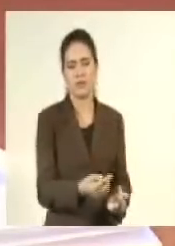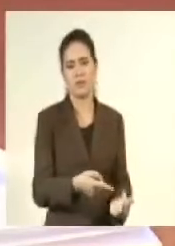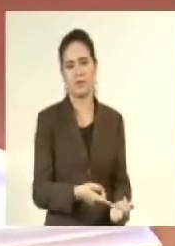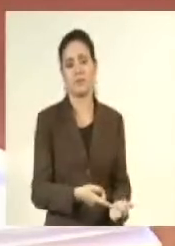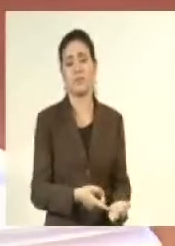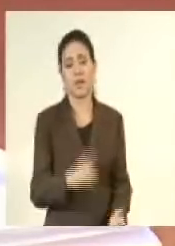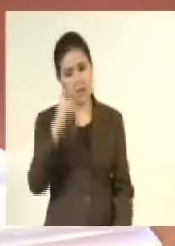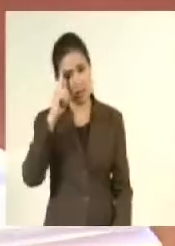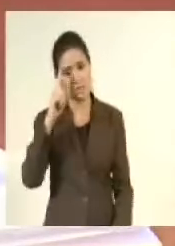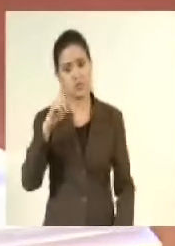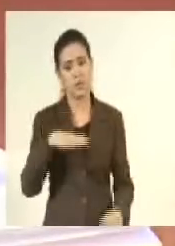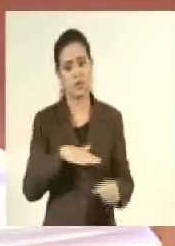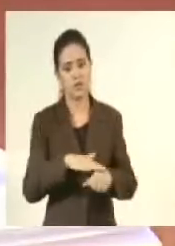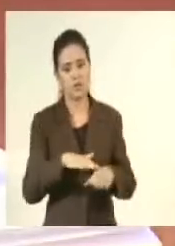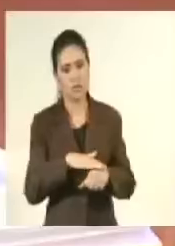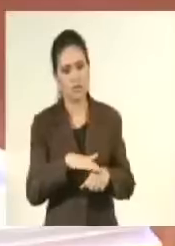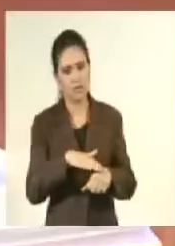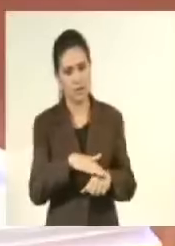conversas aqui